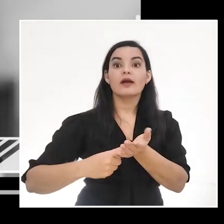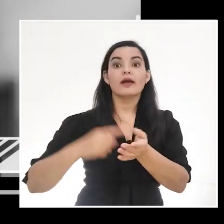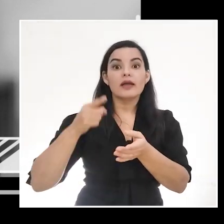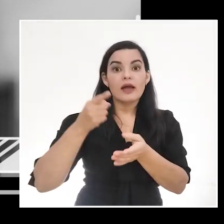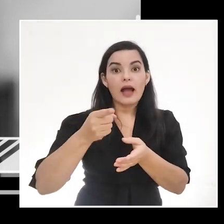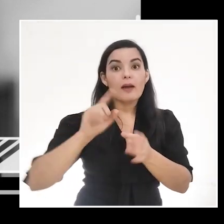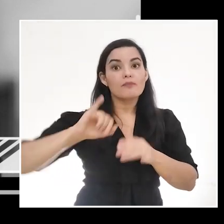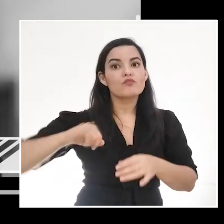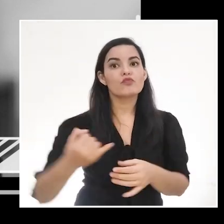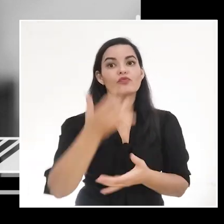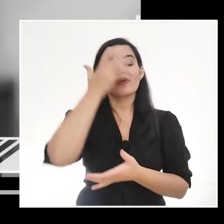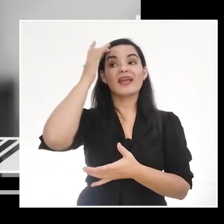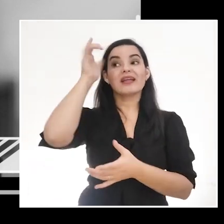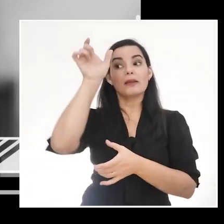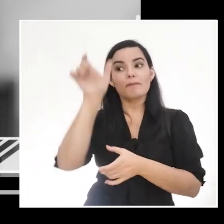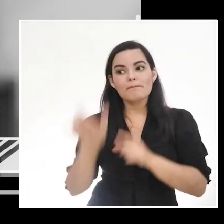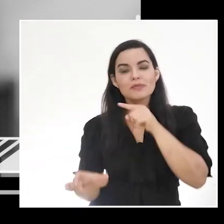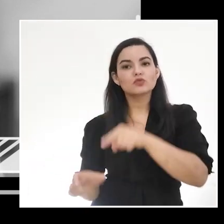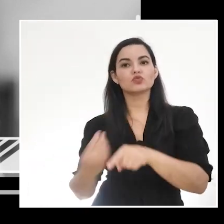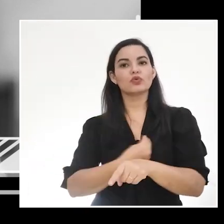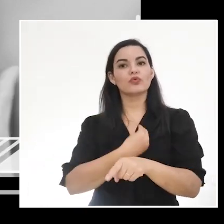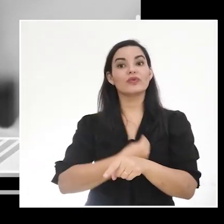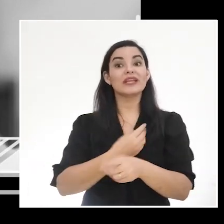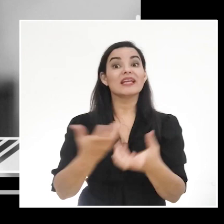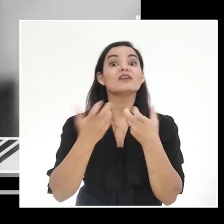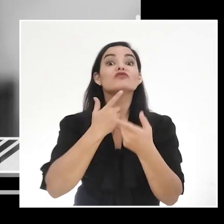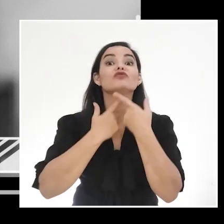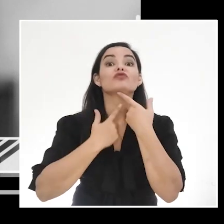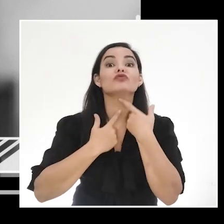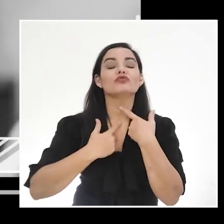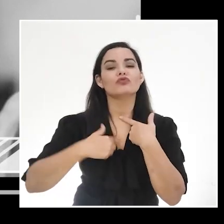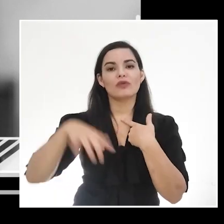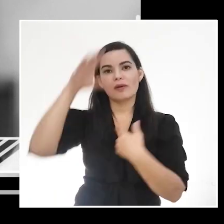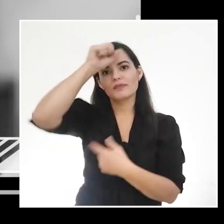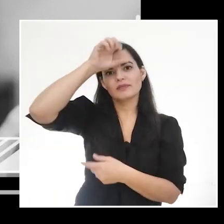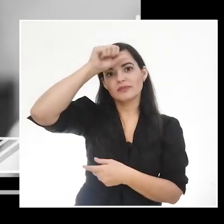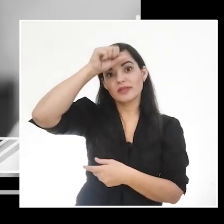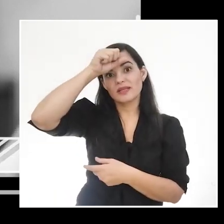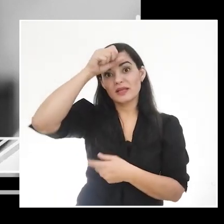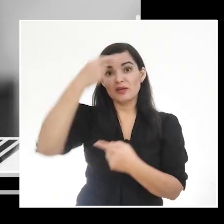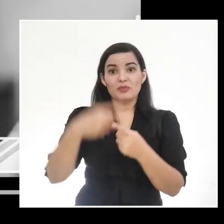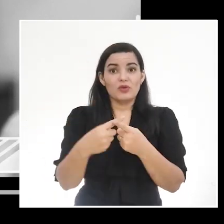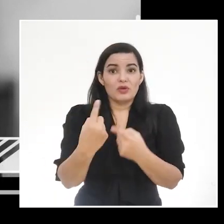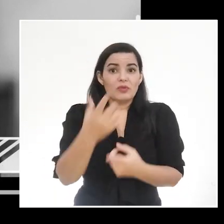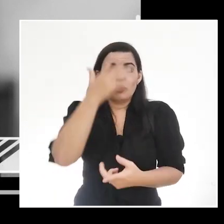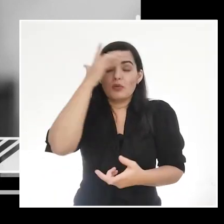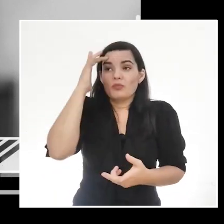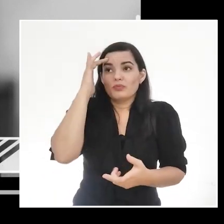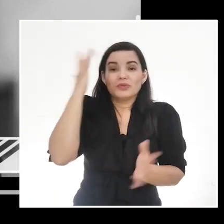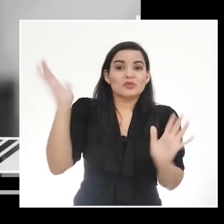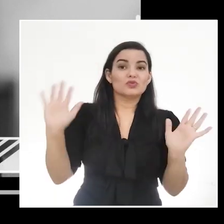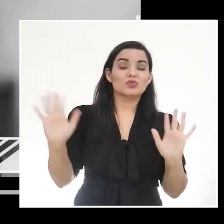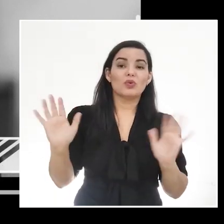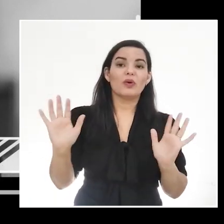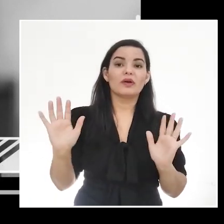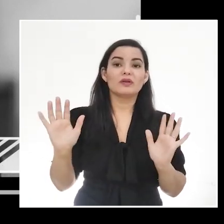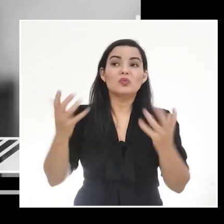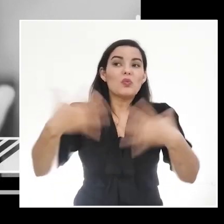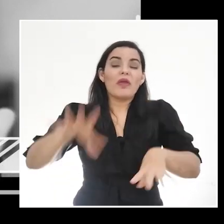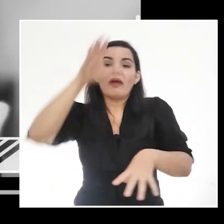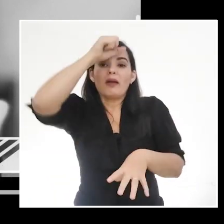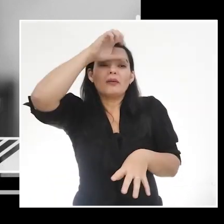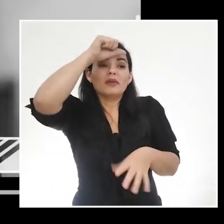eu estou aqui. Invista na vida de gente ensinável, gente que tem a disposição de aprender,